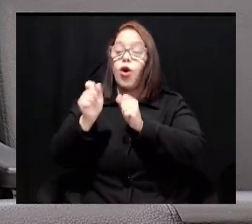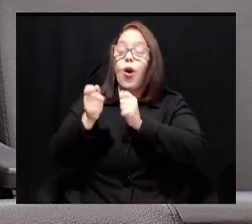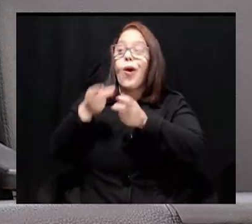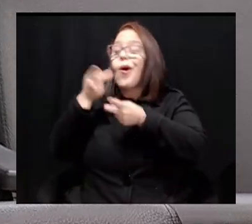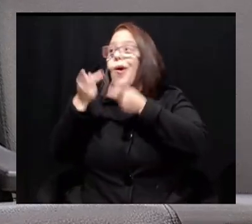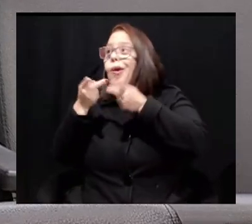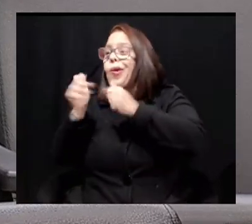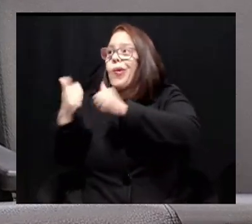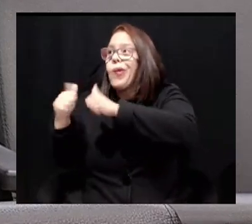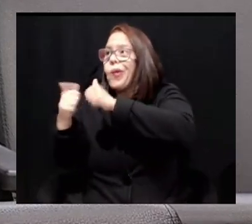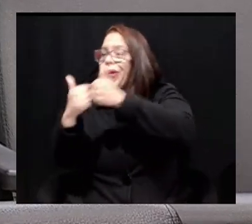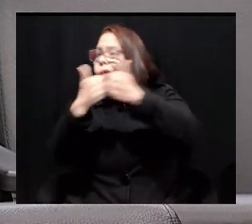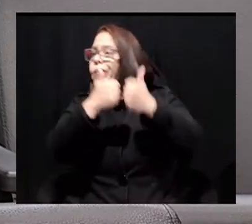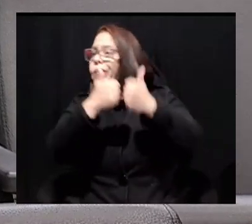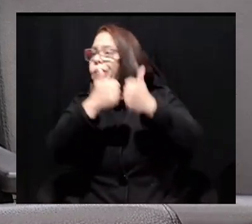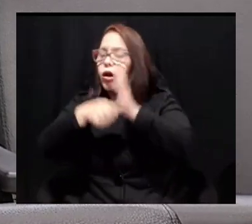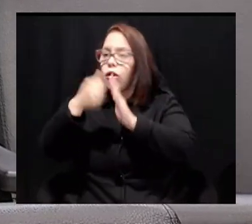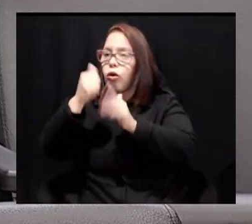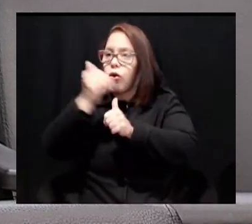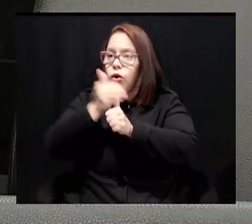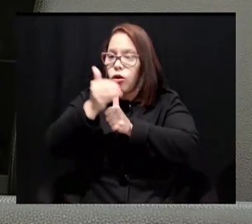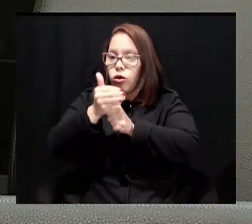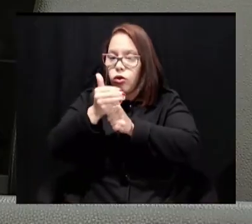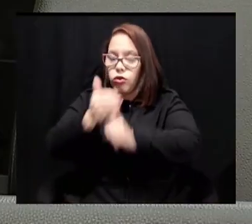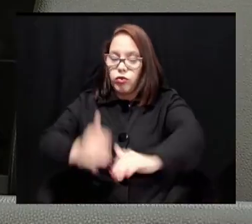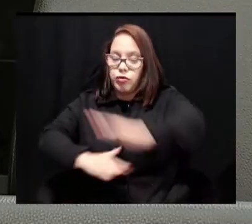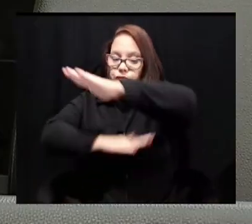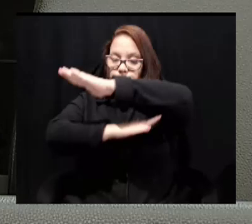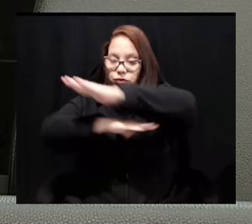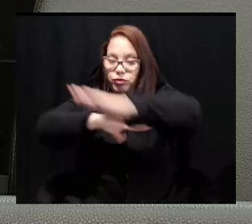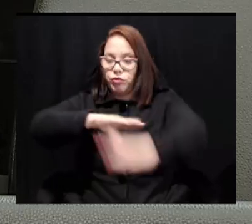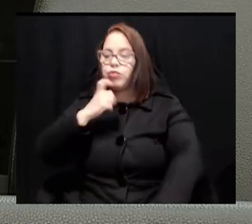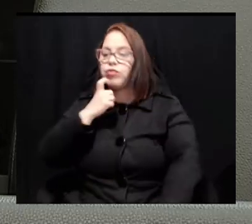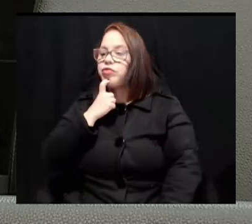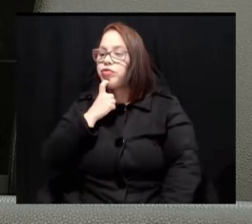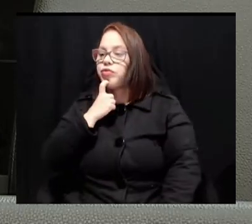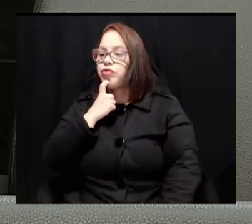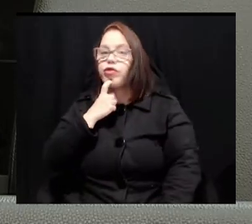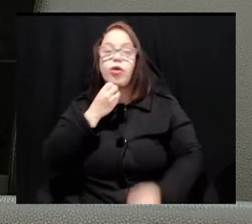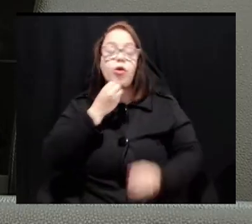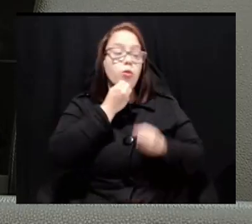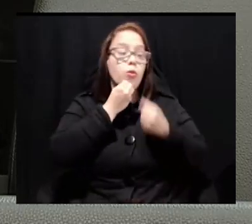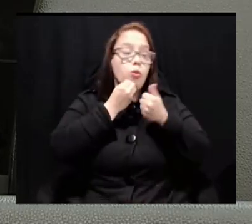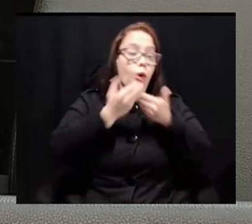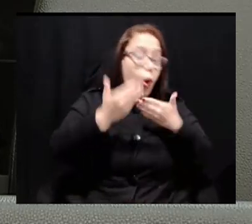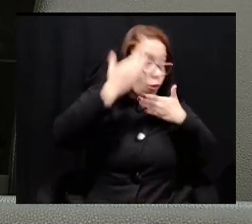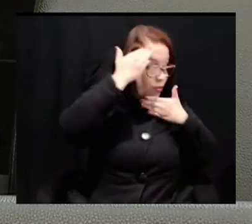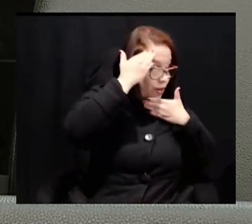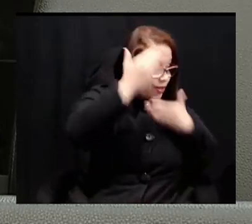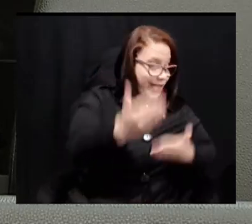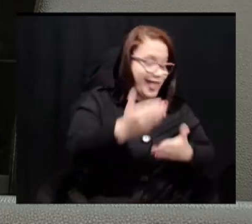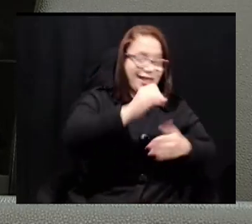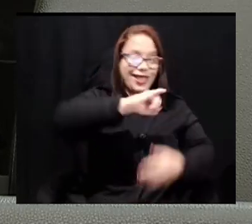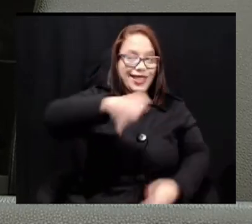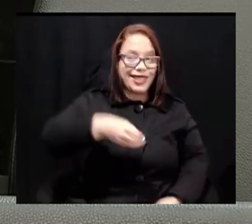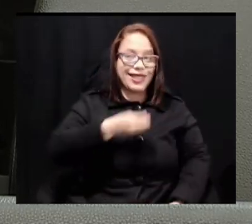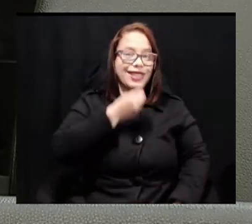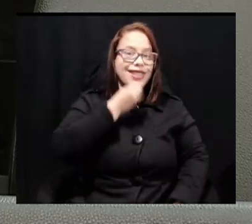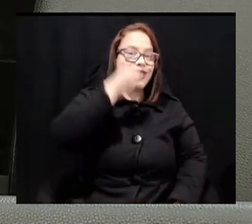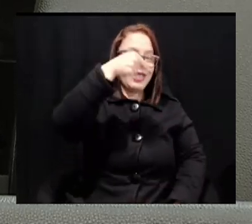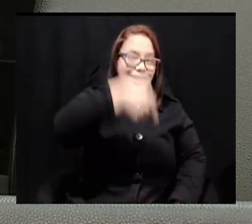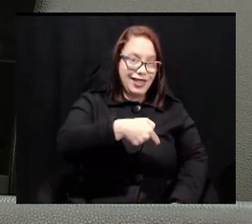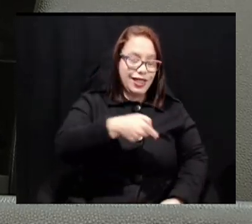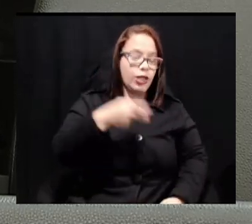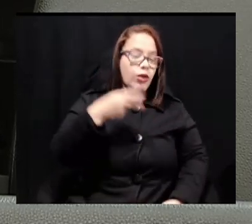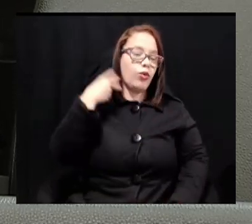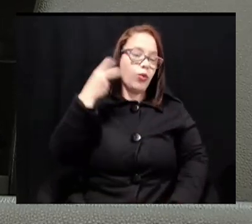pouco esse seu primeiro mandato aqui na Câmara Municipal de Campinas. Bom, primeiro agradecer, a oportunidade de estar participando, falando um pouquinho daquilo que